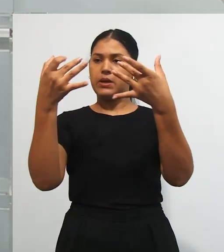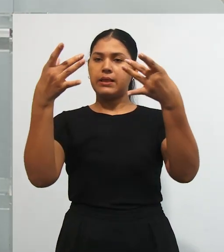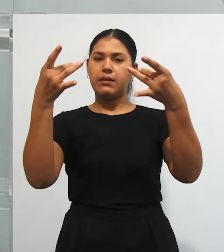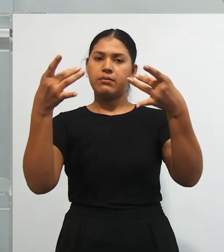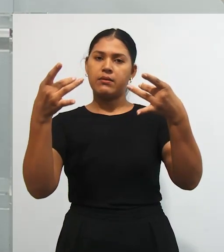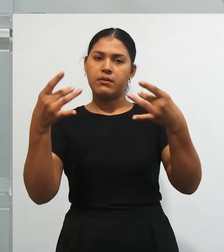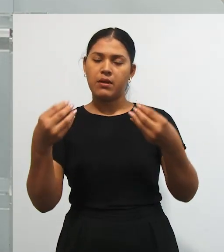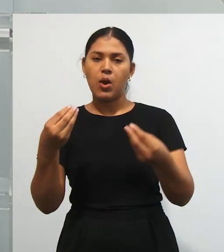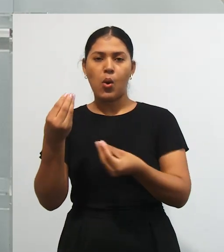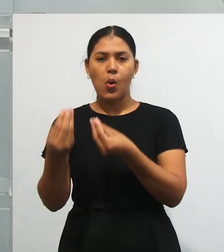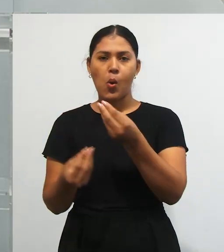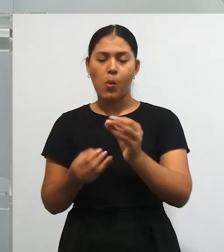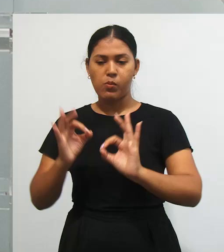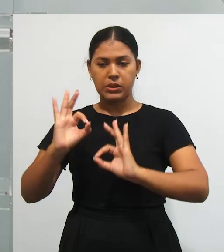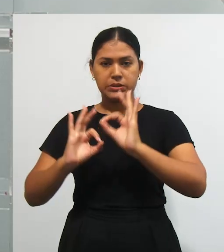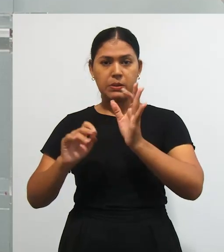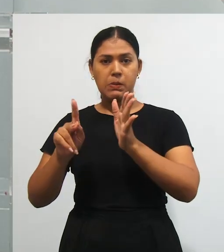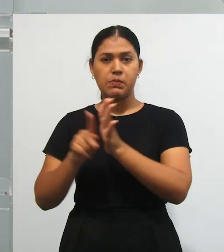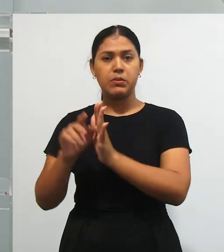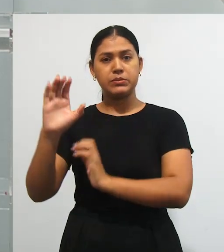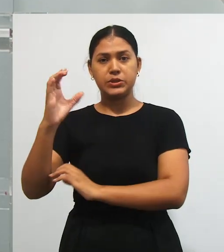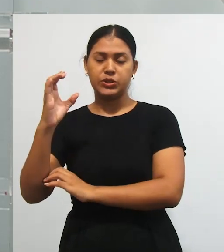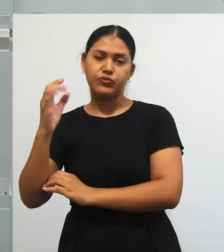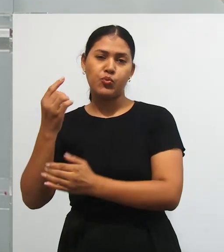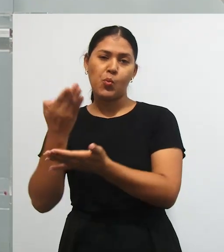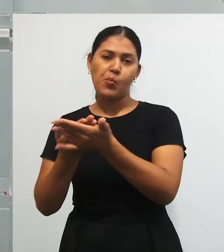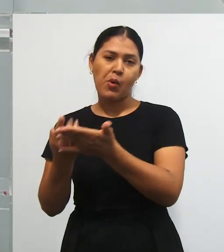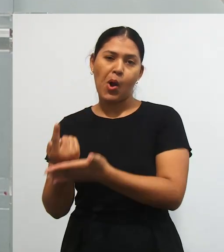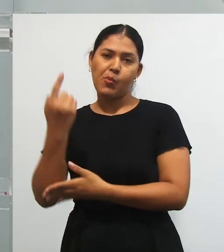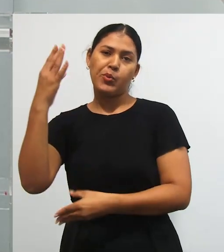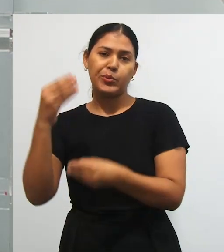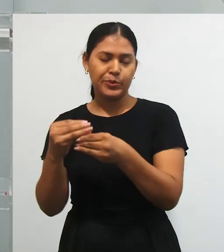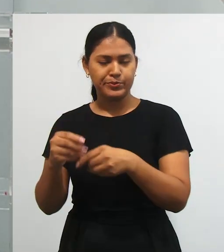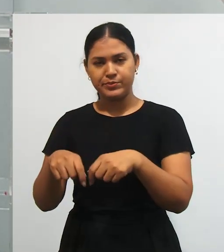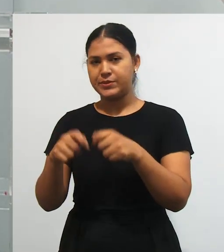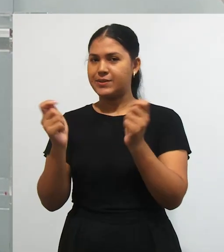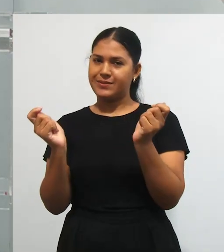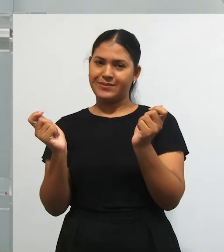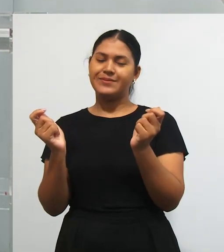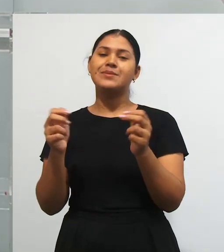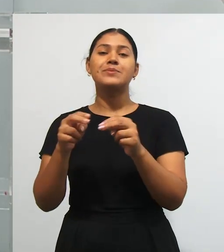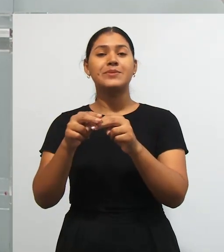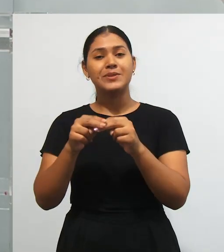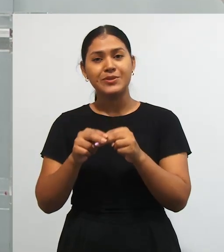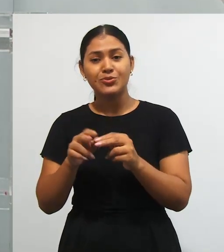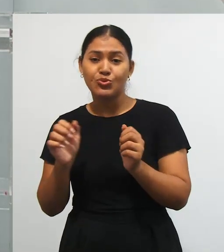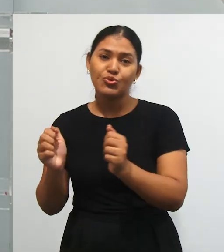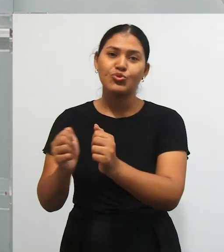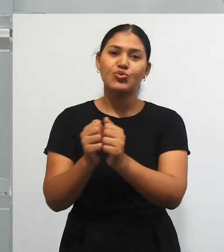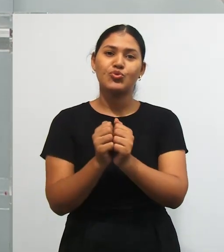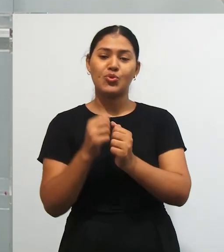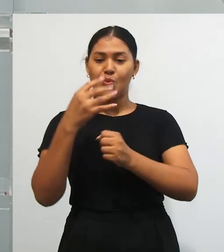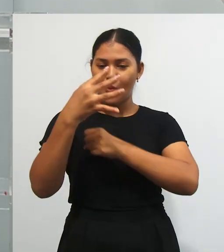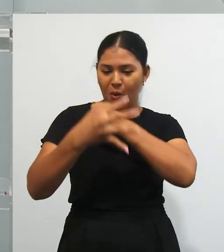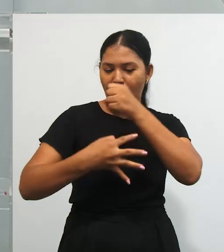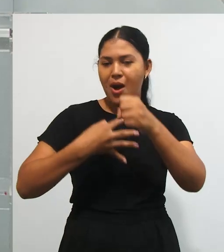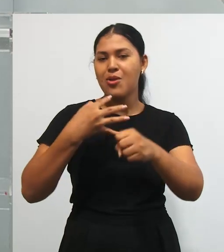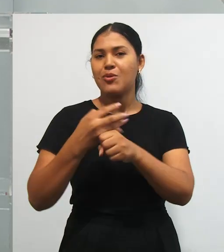de construção científica em um episódio, não é verdade? Assim, vocês vão ter que me ouvir o ano inteiro, 4 anos